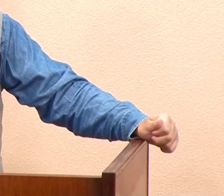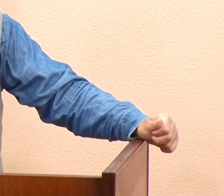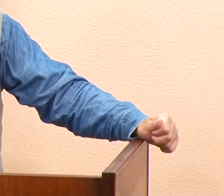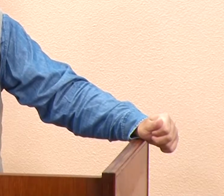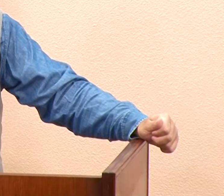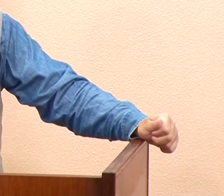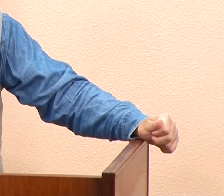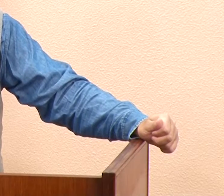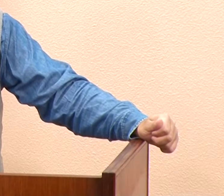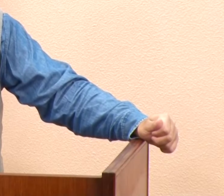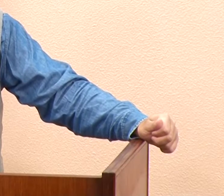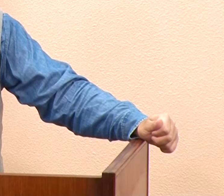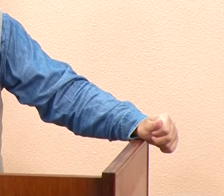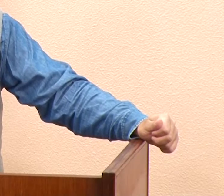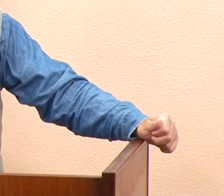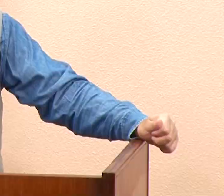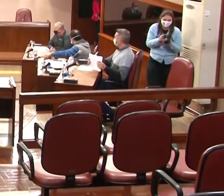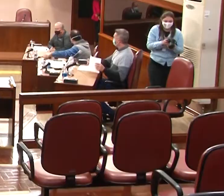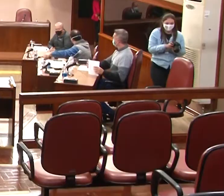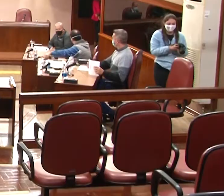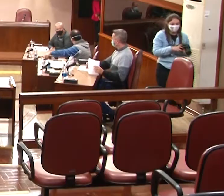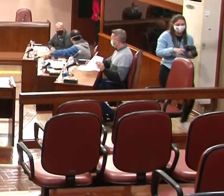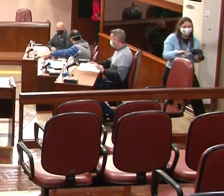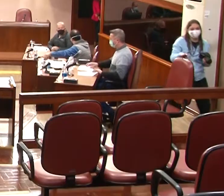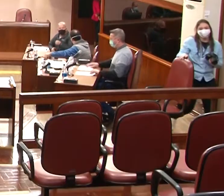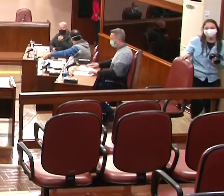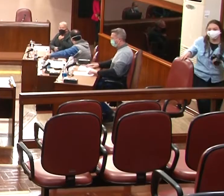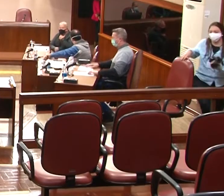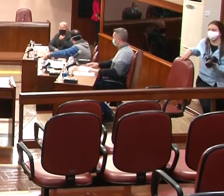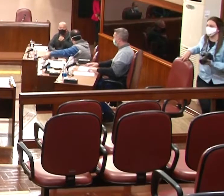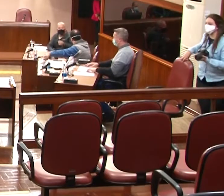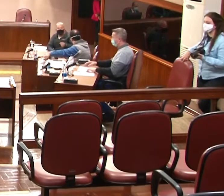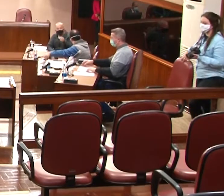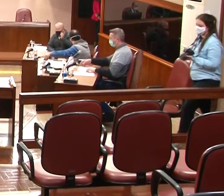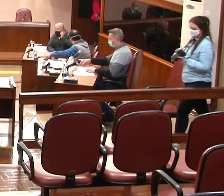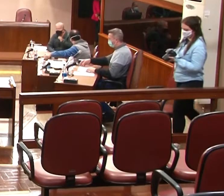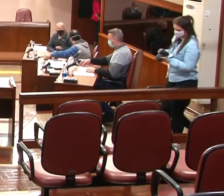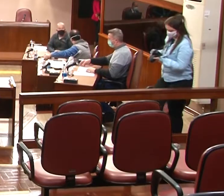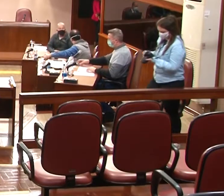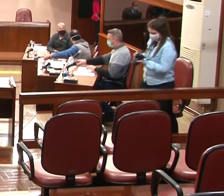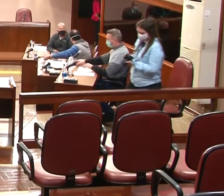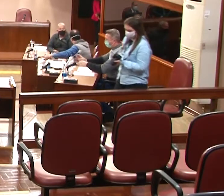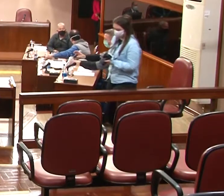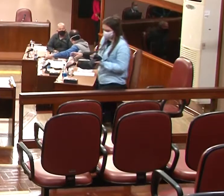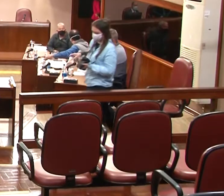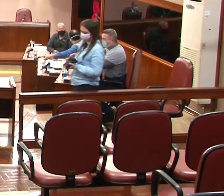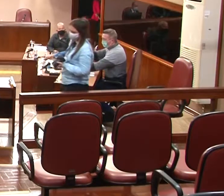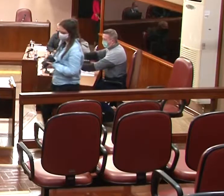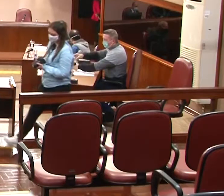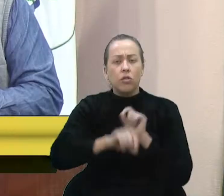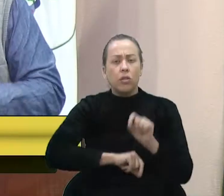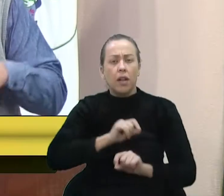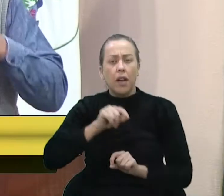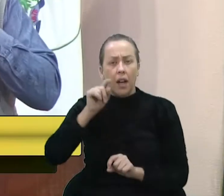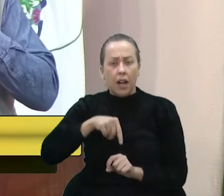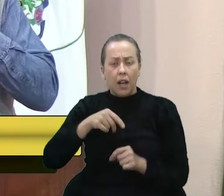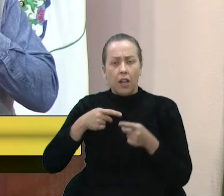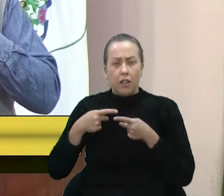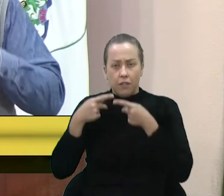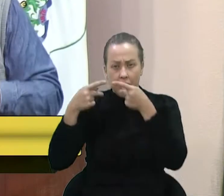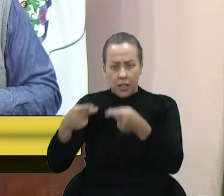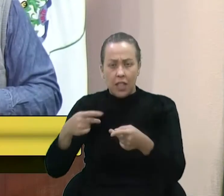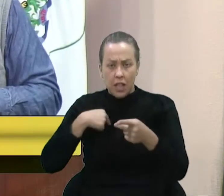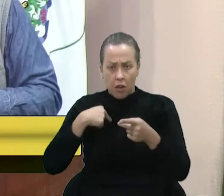ensino, principalmente escolas municipais, e já esteve em 45 escolas de vários bairros de Caxias do Sul. Nessa visita que eu fiz